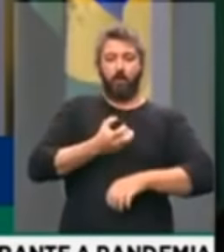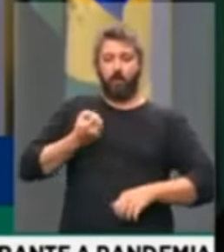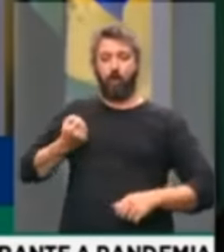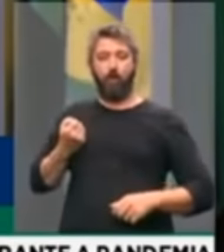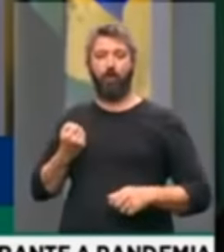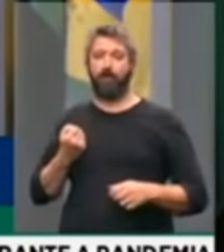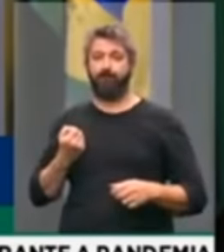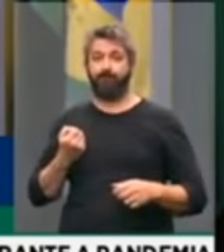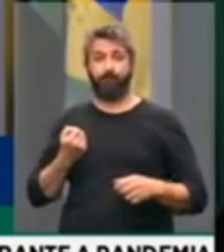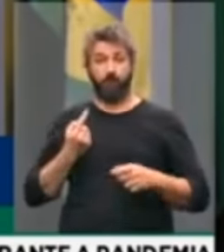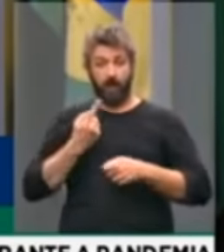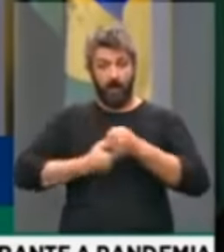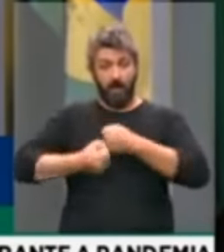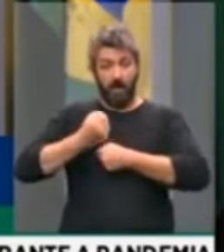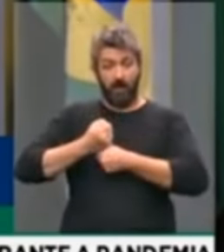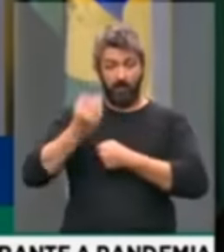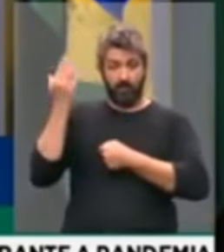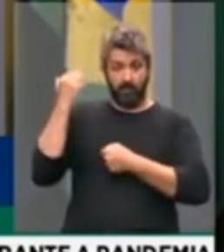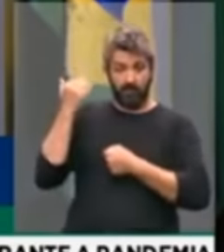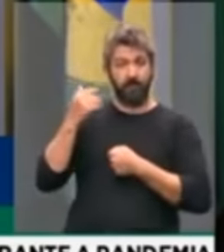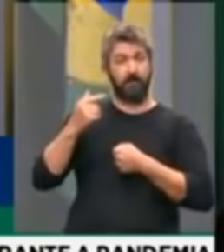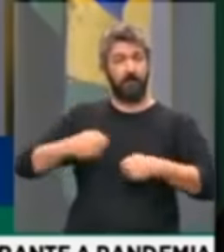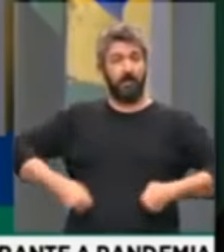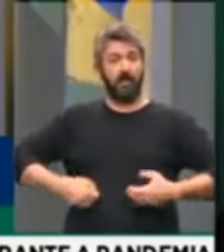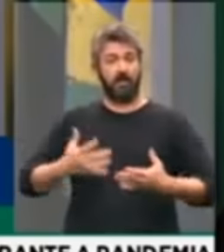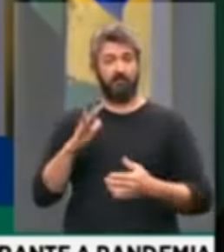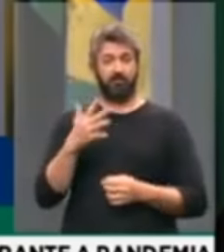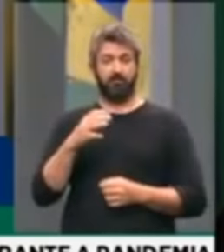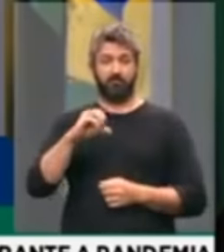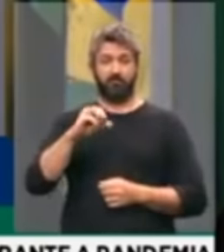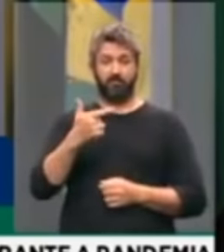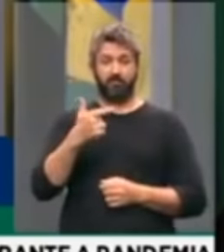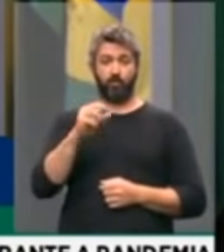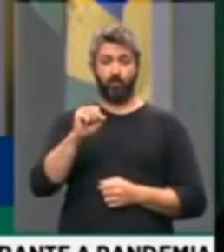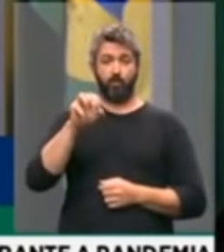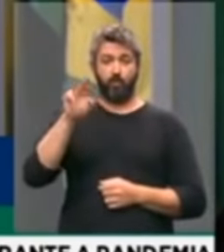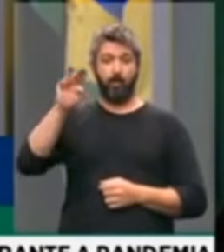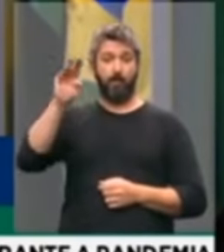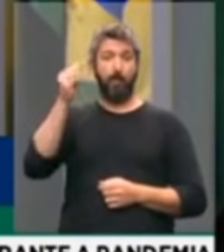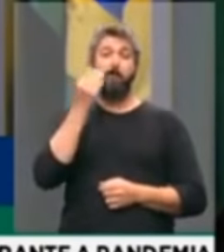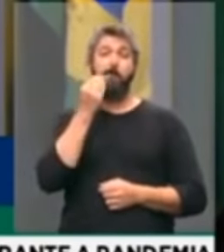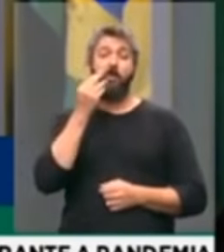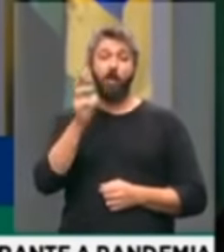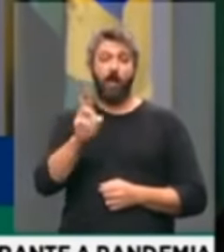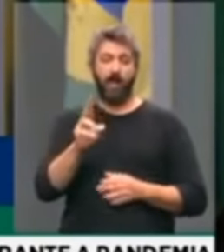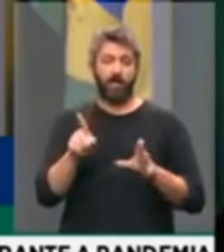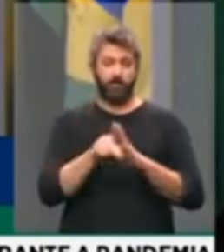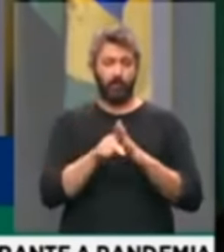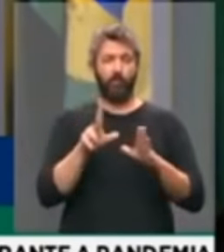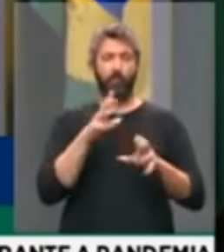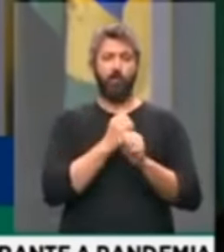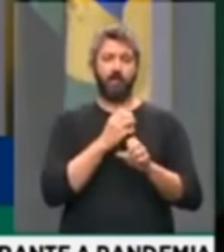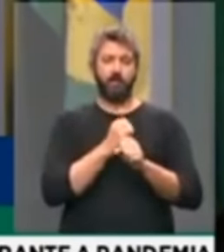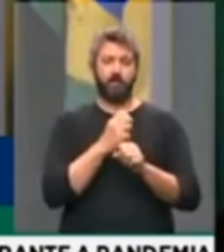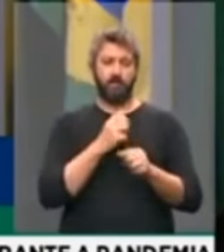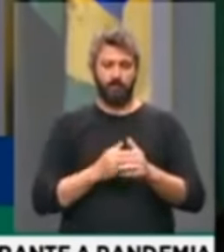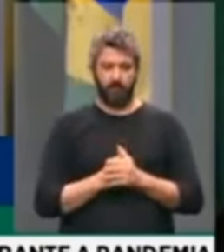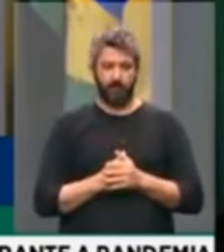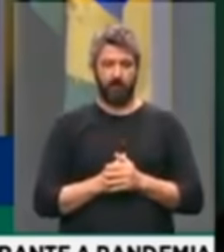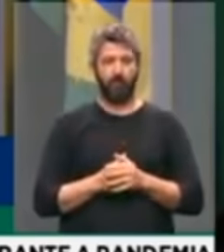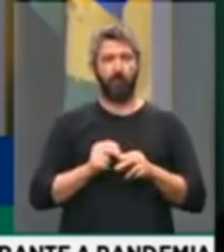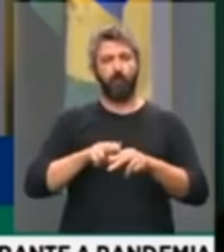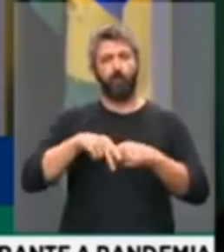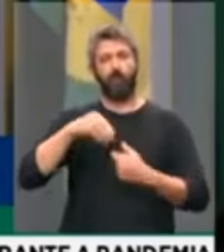não é só no ano passado a gente casa tô mais de novecentos e vinte e oito bilhões de reais do nosso orçamento só